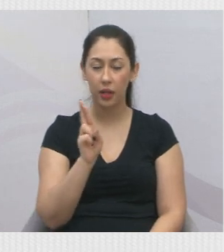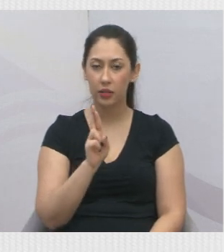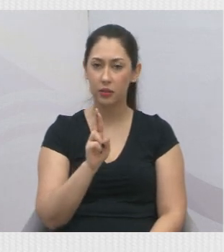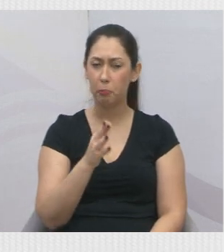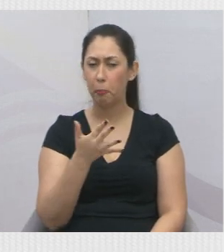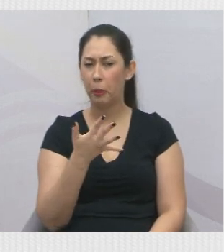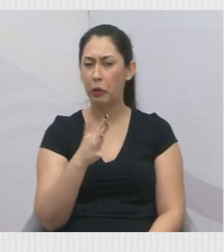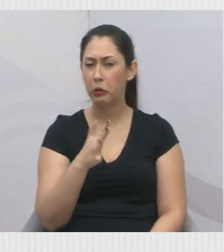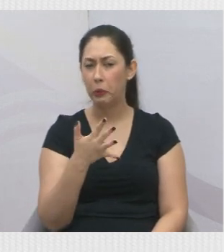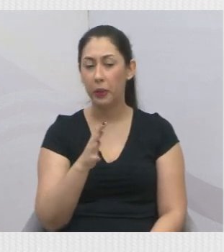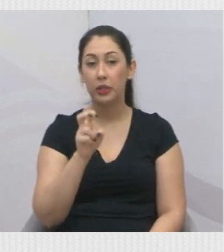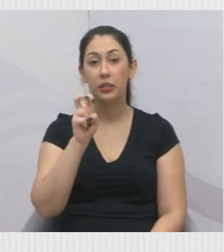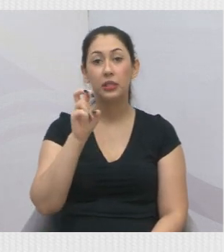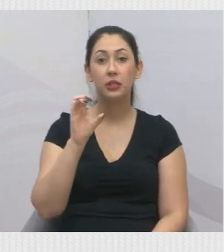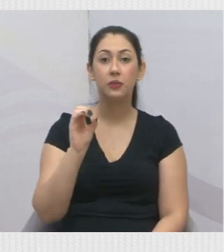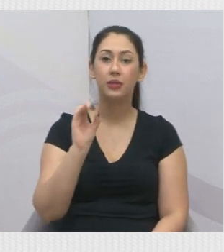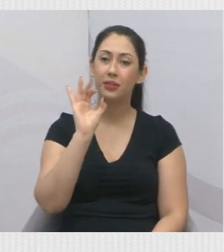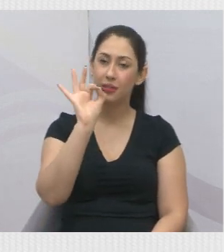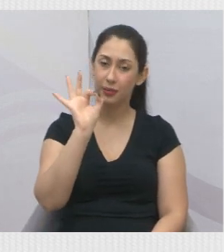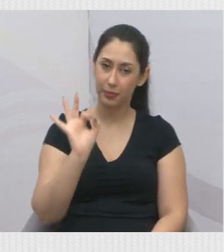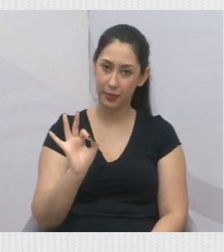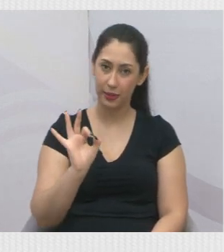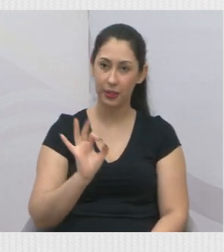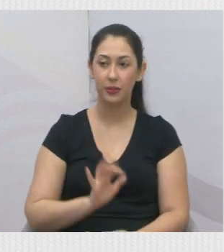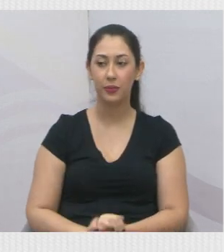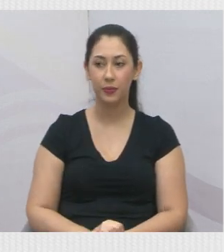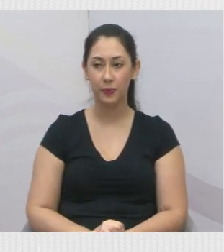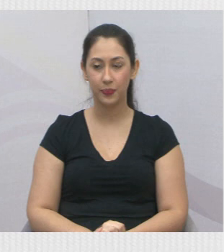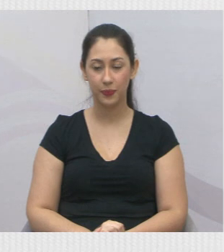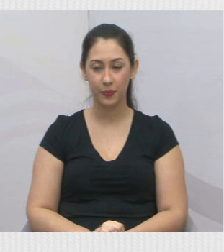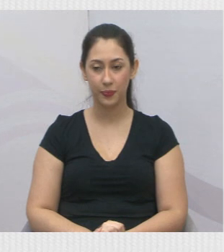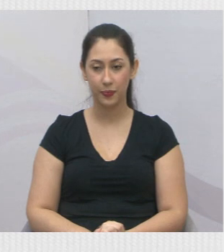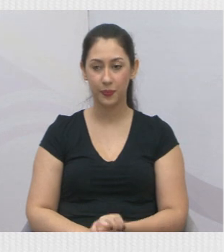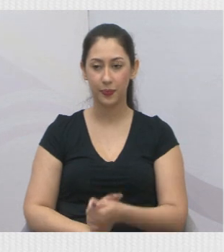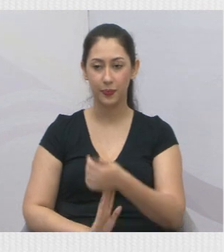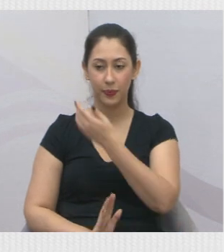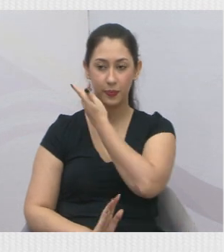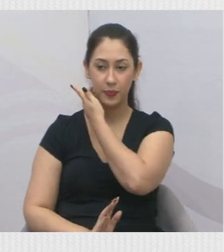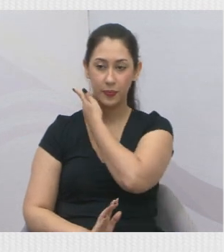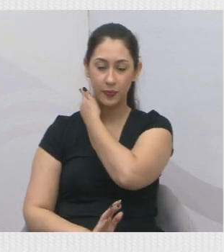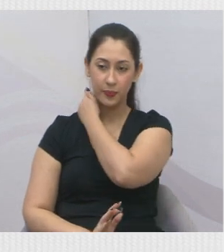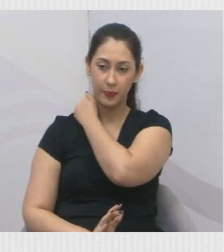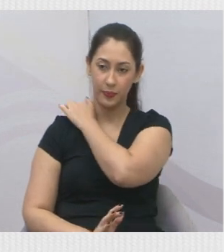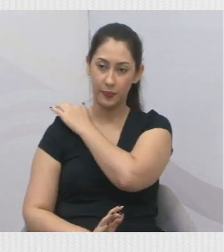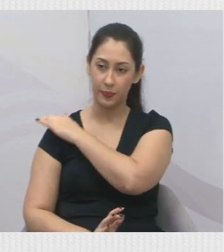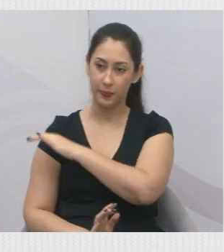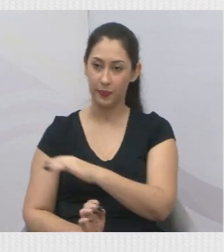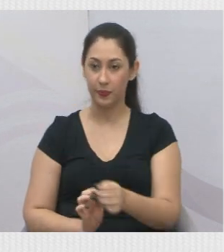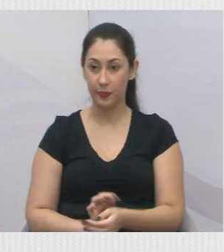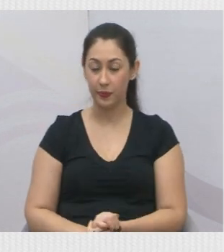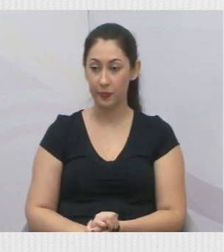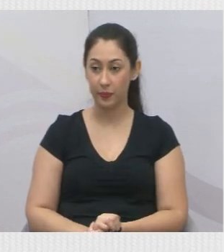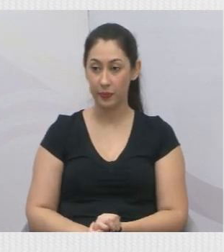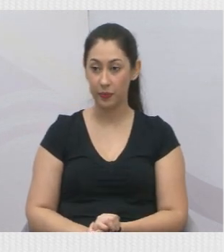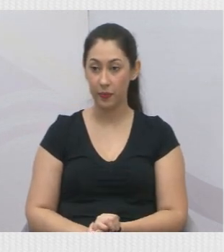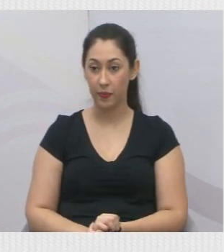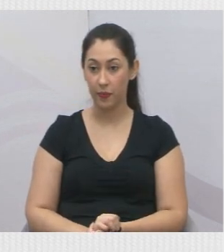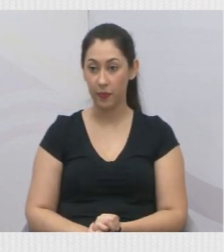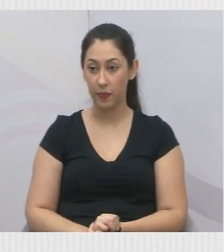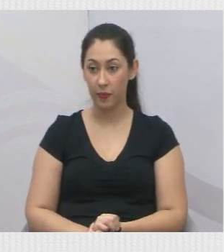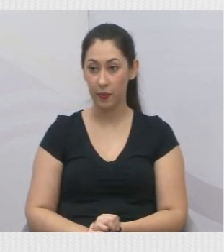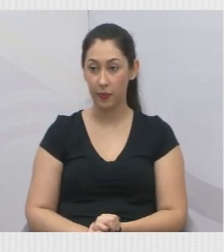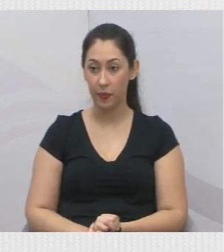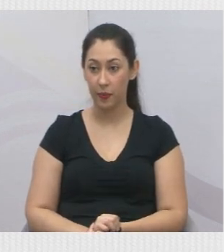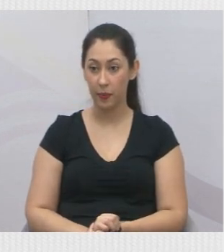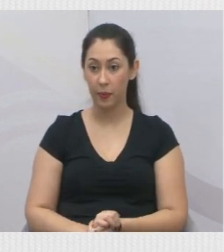R$ 62.899.000, atingindo a cifra de 51% da meta orçada. No próximo quadro,